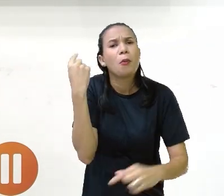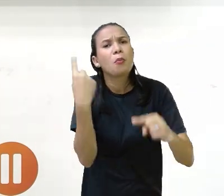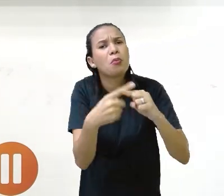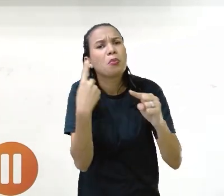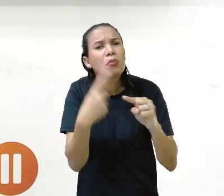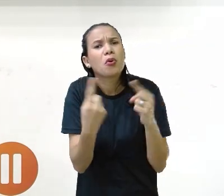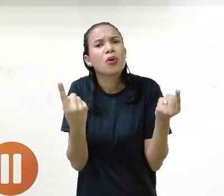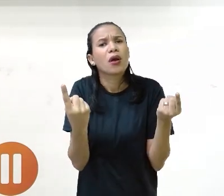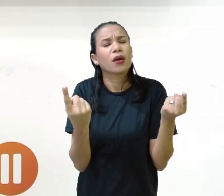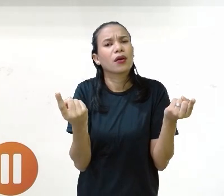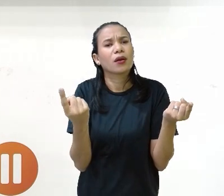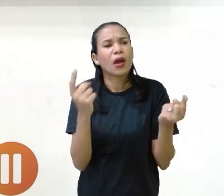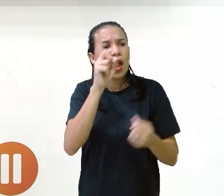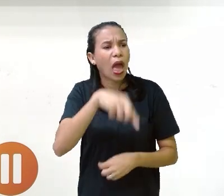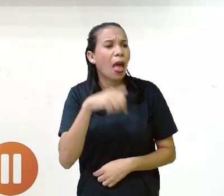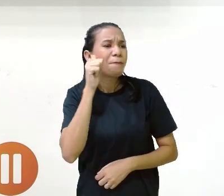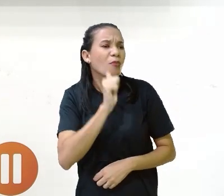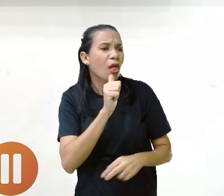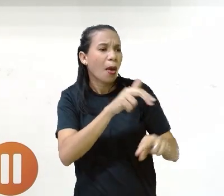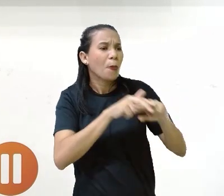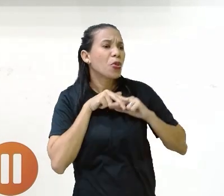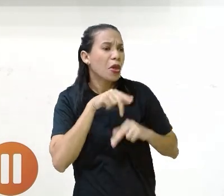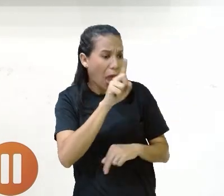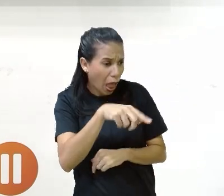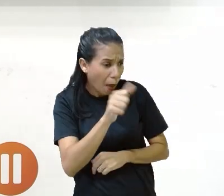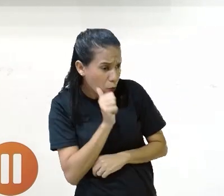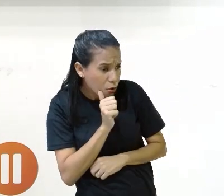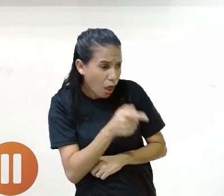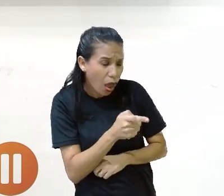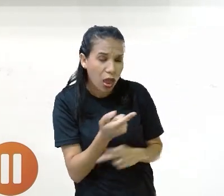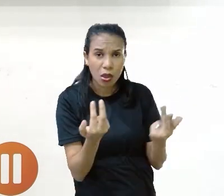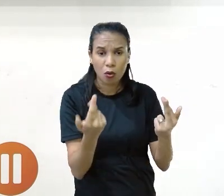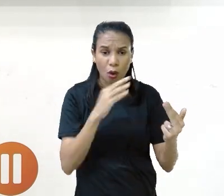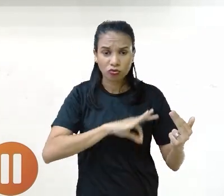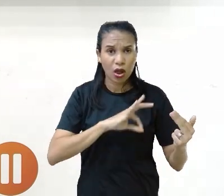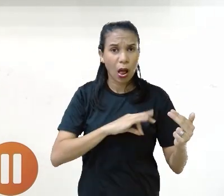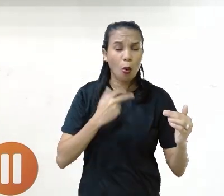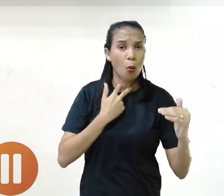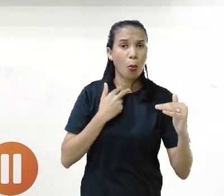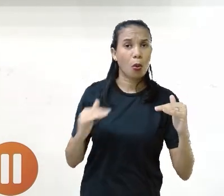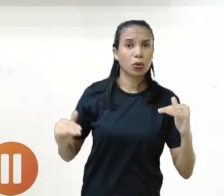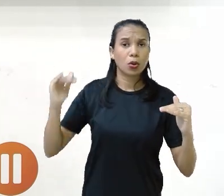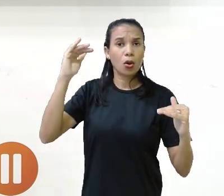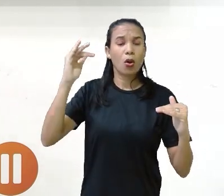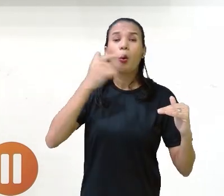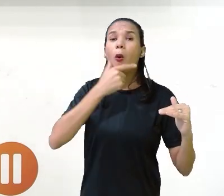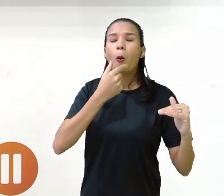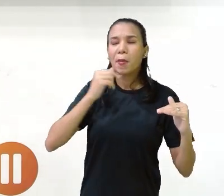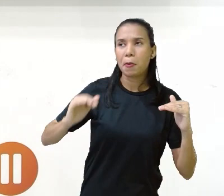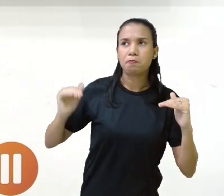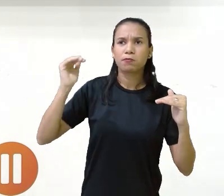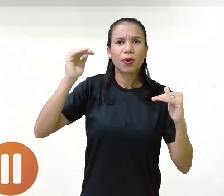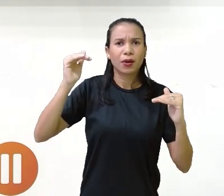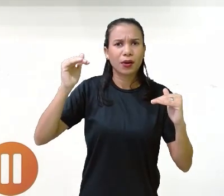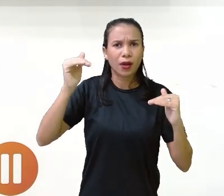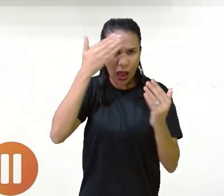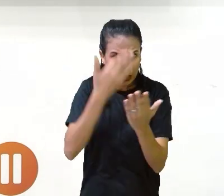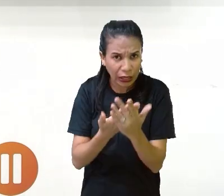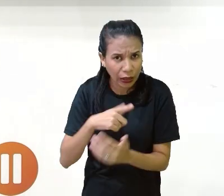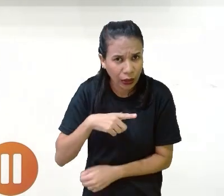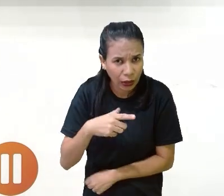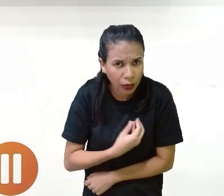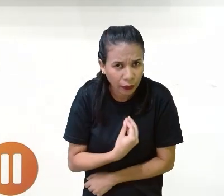porque é mulher não pode ganhar o mesmo salário que o homem. Vocês acreditam que isso ainda